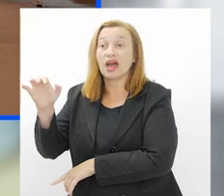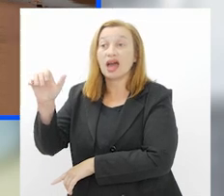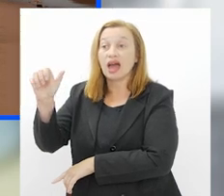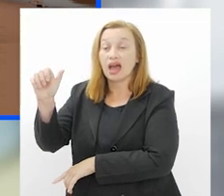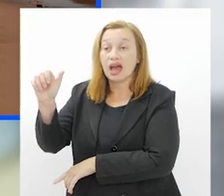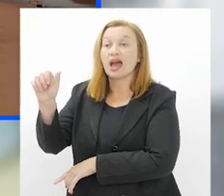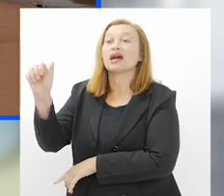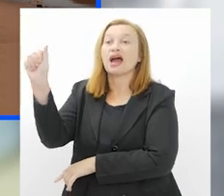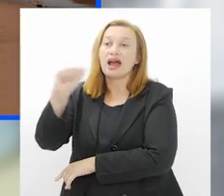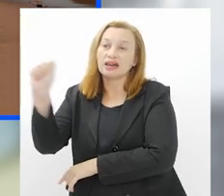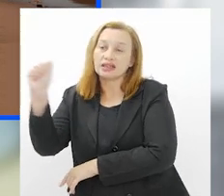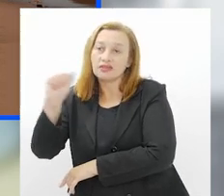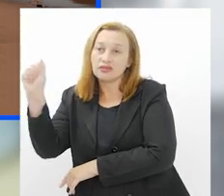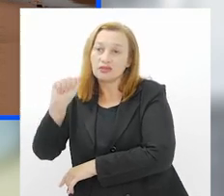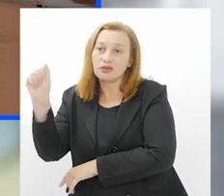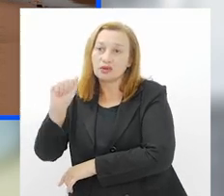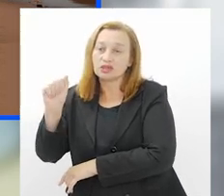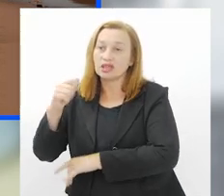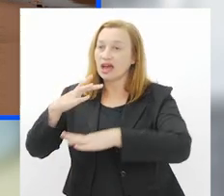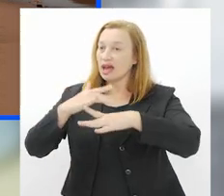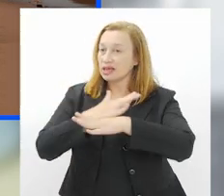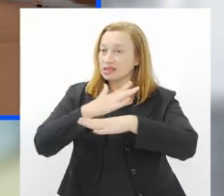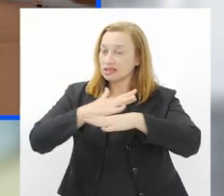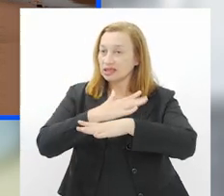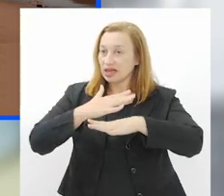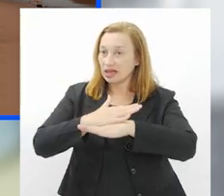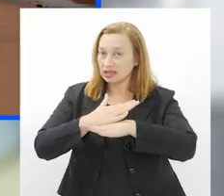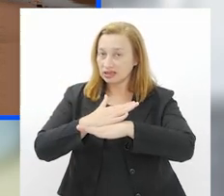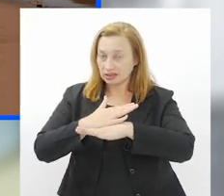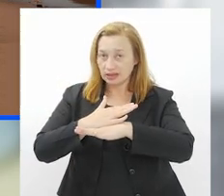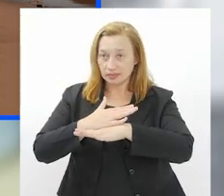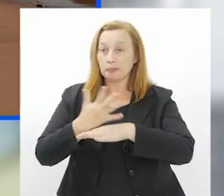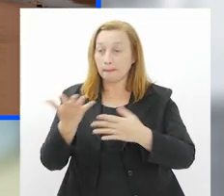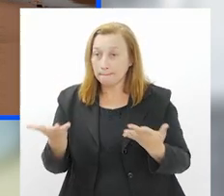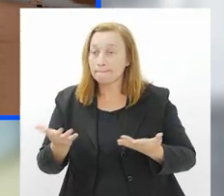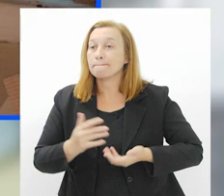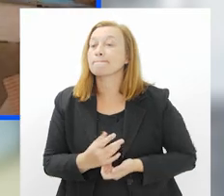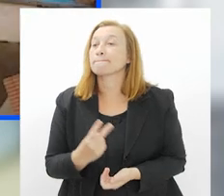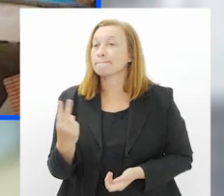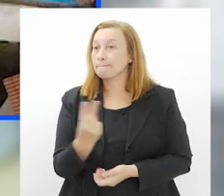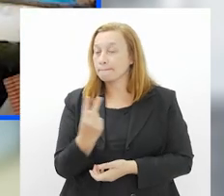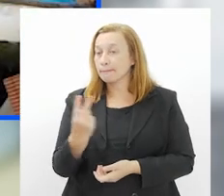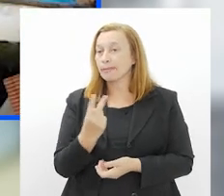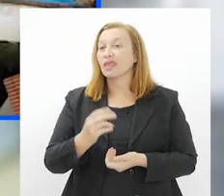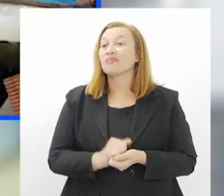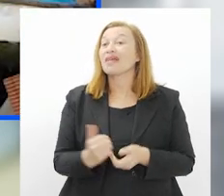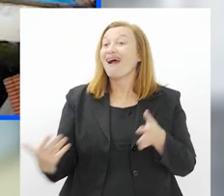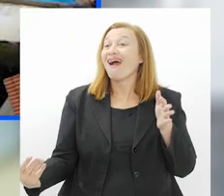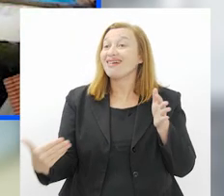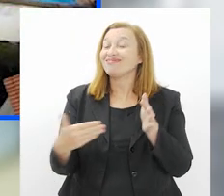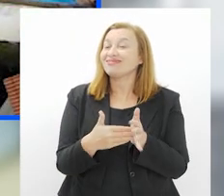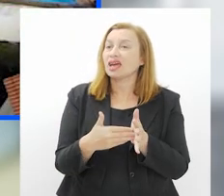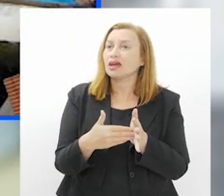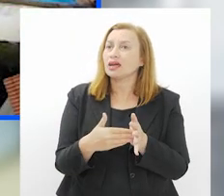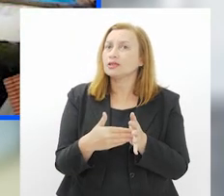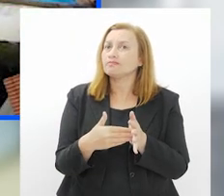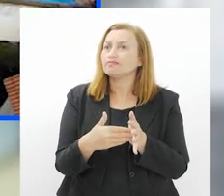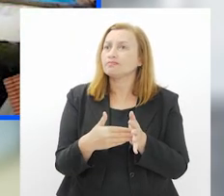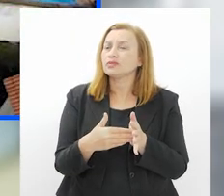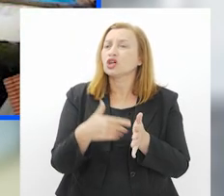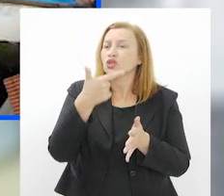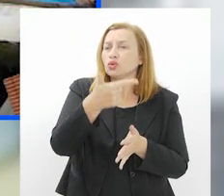que estão ali entre as cidades do globo todo, né? E que até